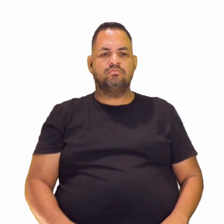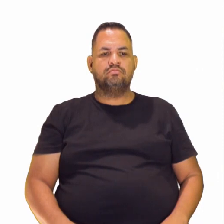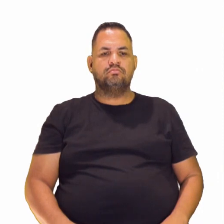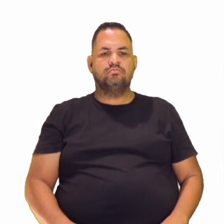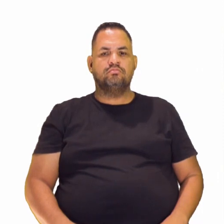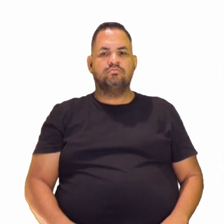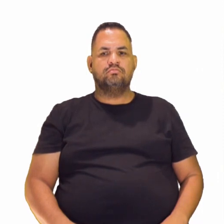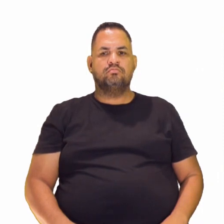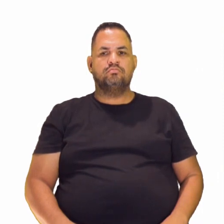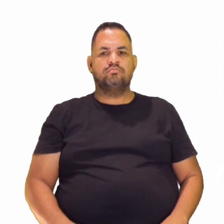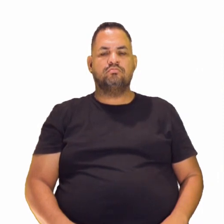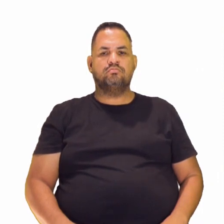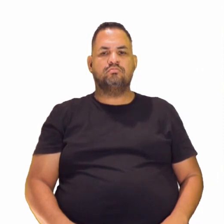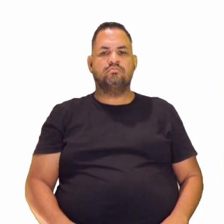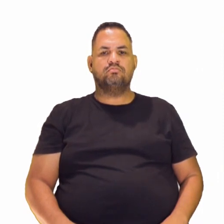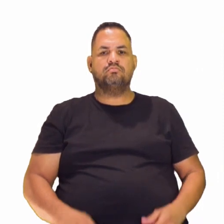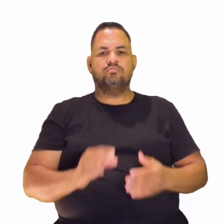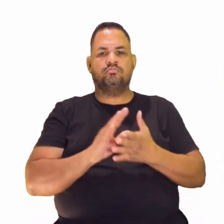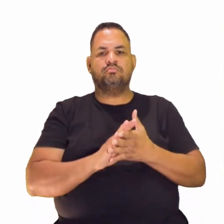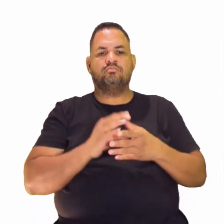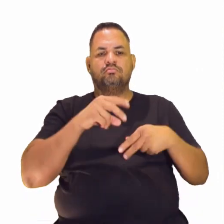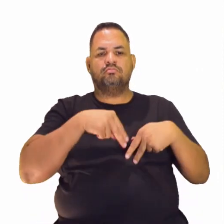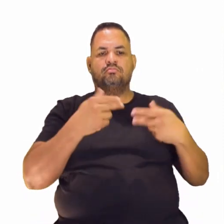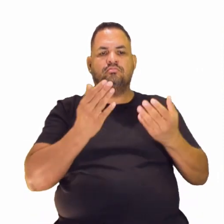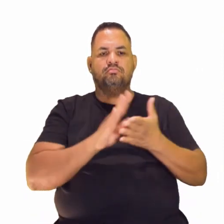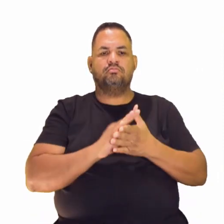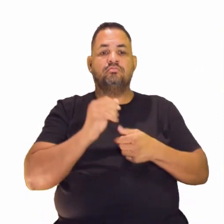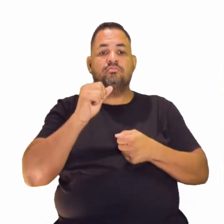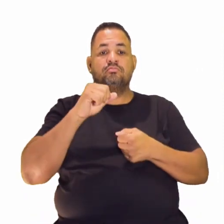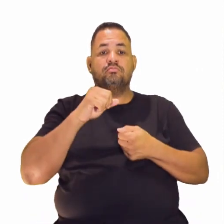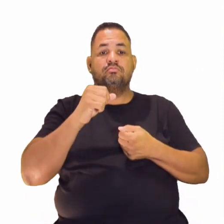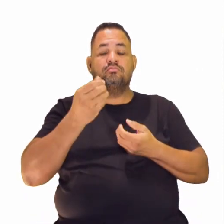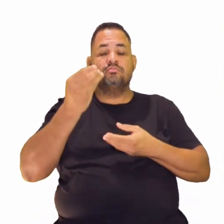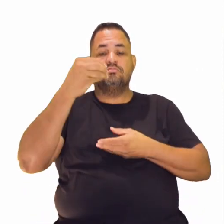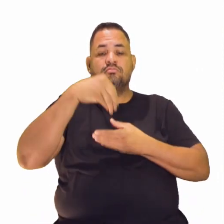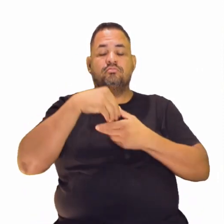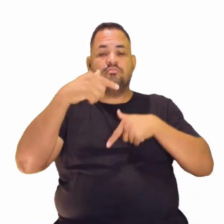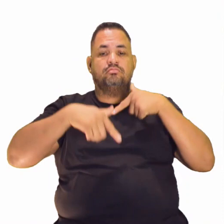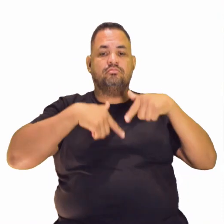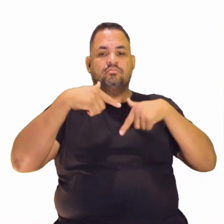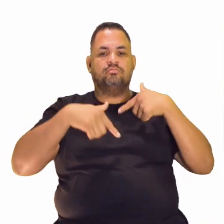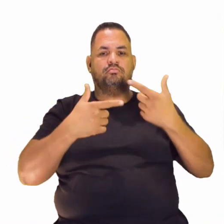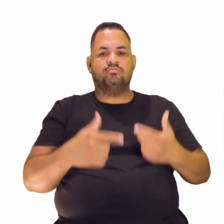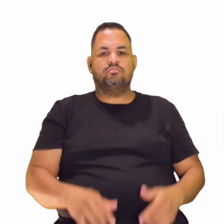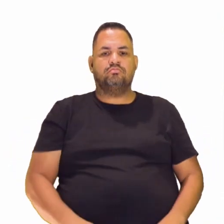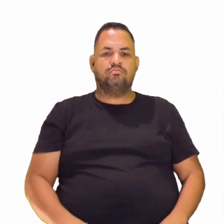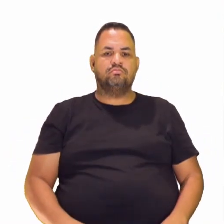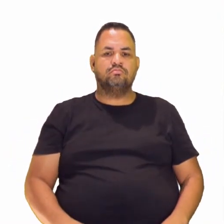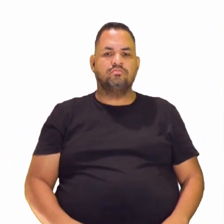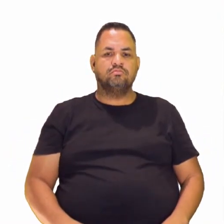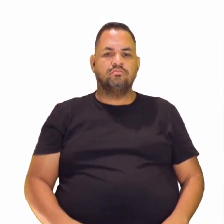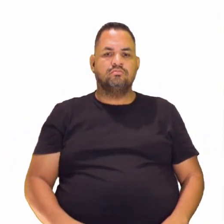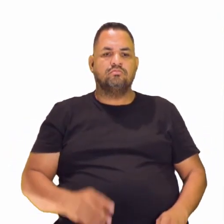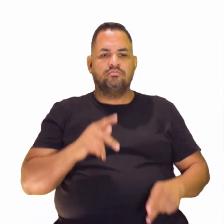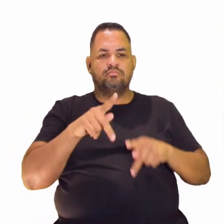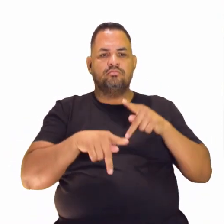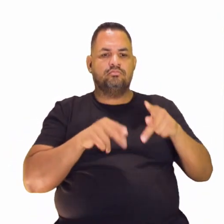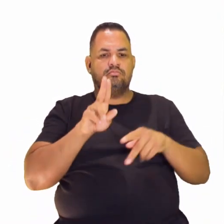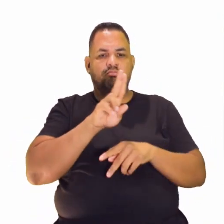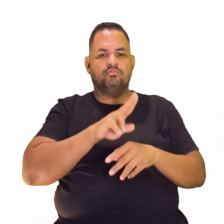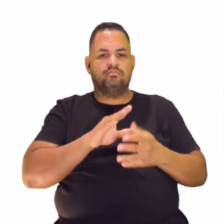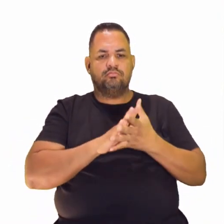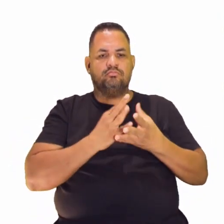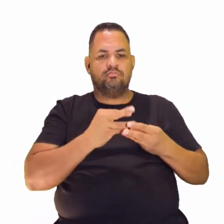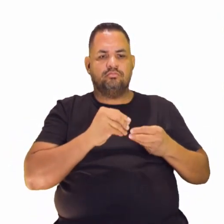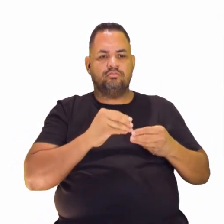identificar a sua etnia dentro da sua produção. Então veja aqui, ó, os povos indígenas utilizam